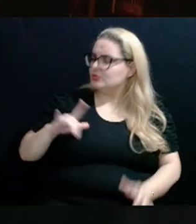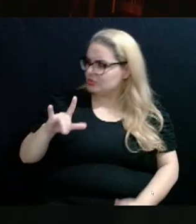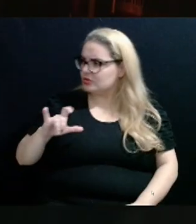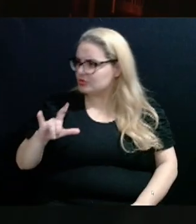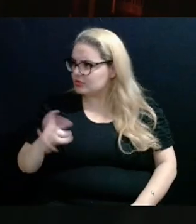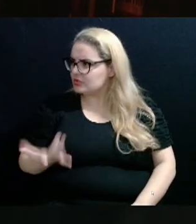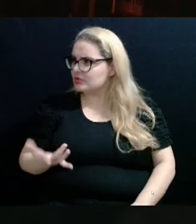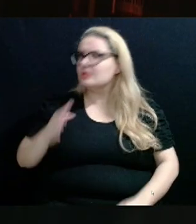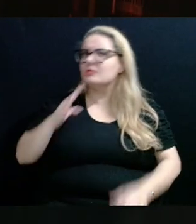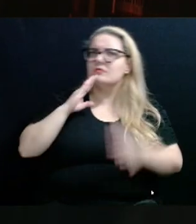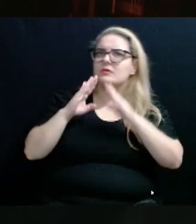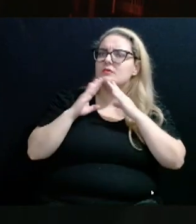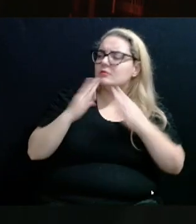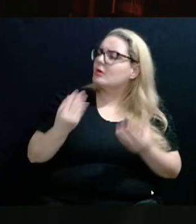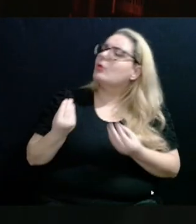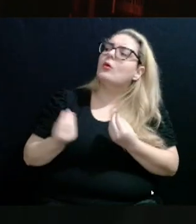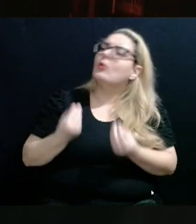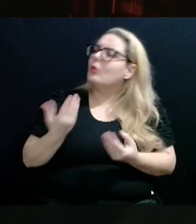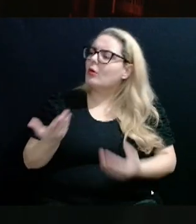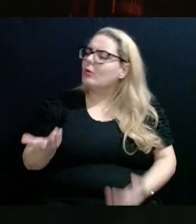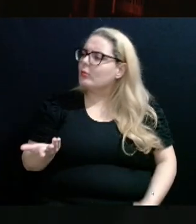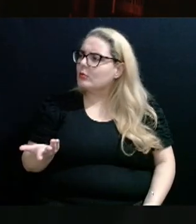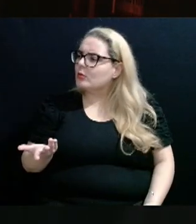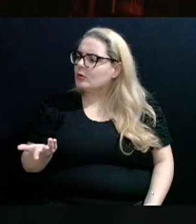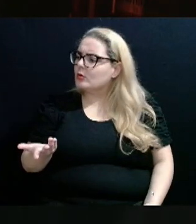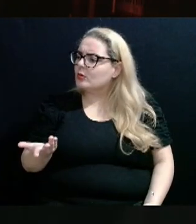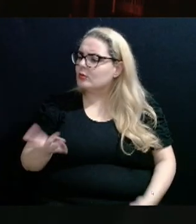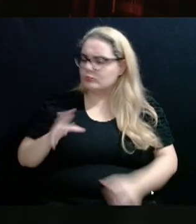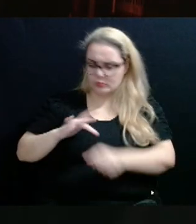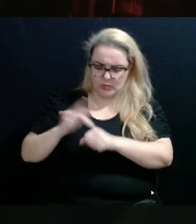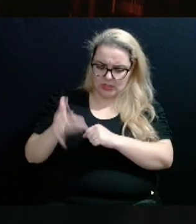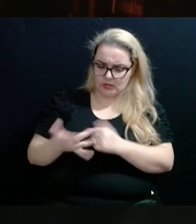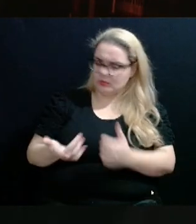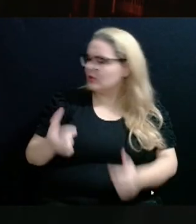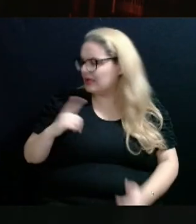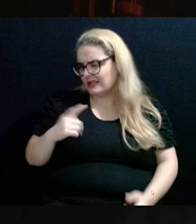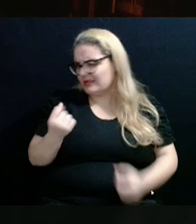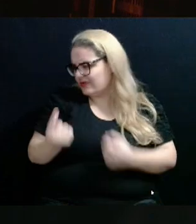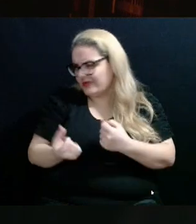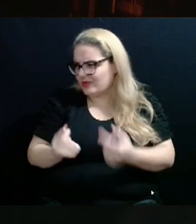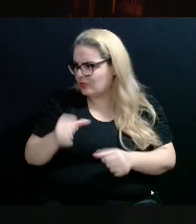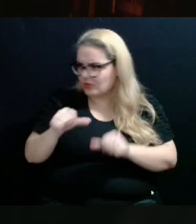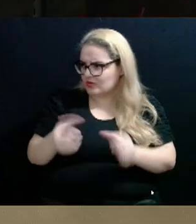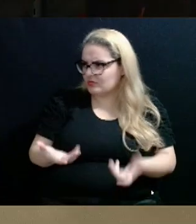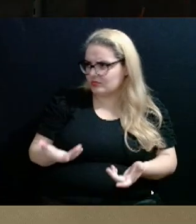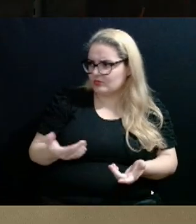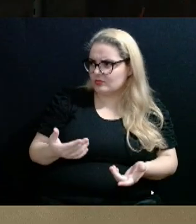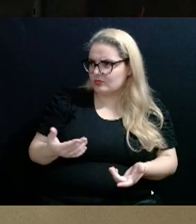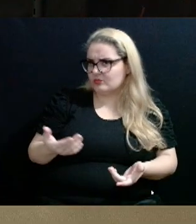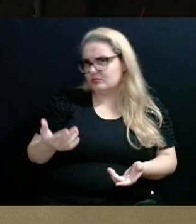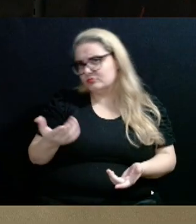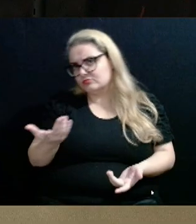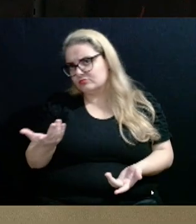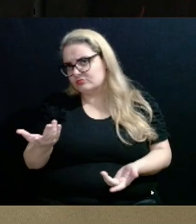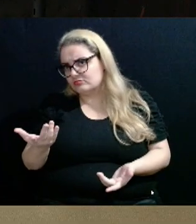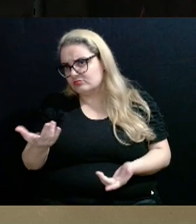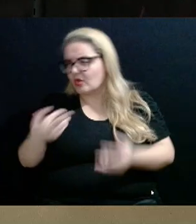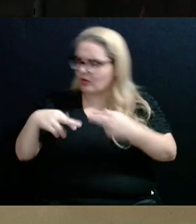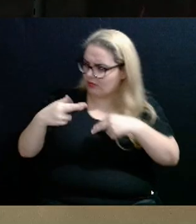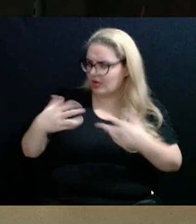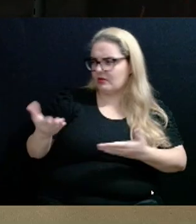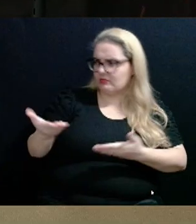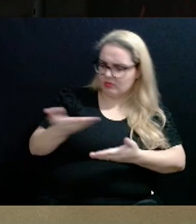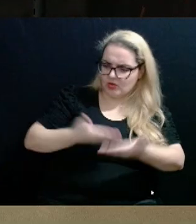foi na rede social? Teve alguma alteração nessa questão de troca, de falar sobre as